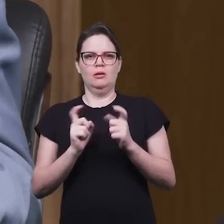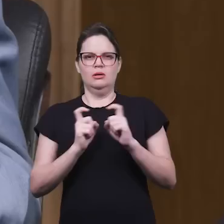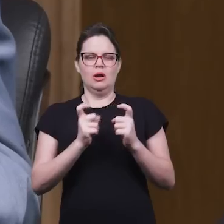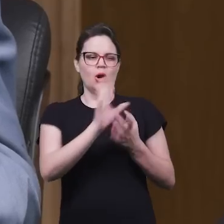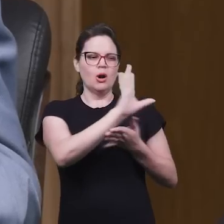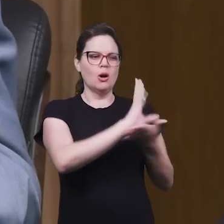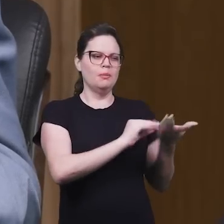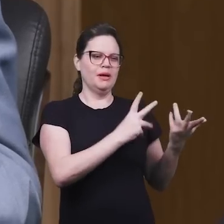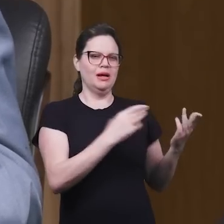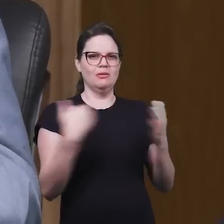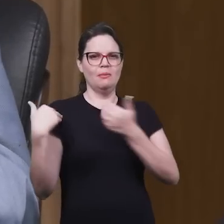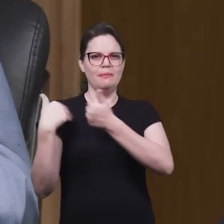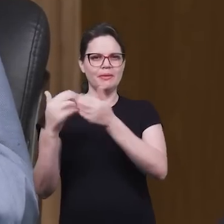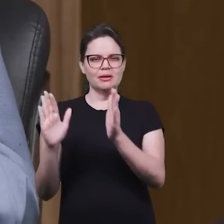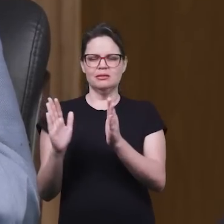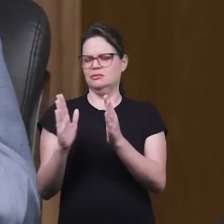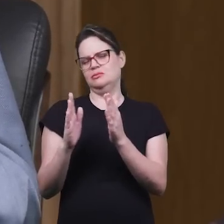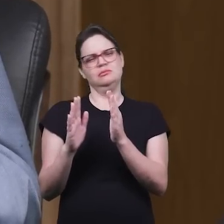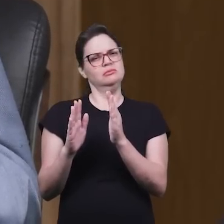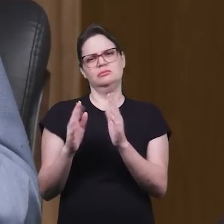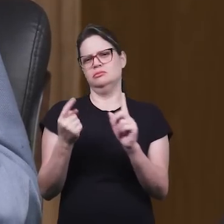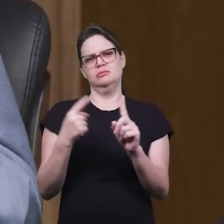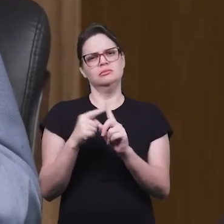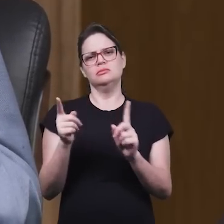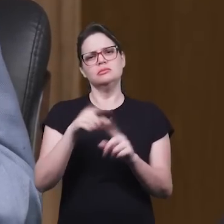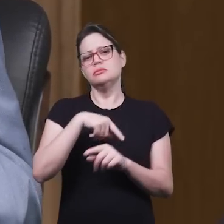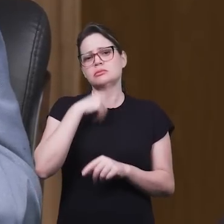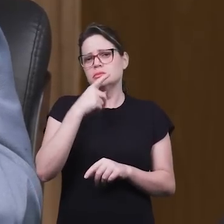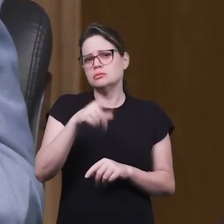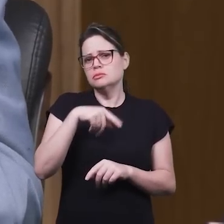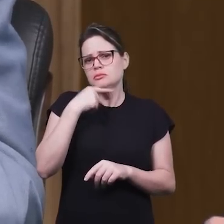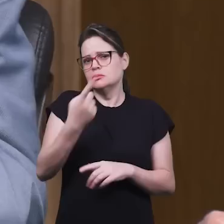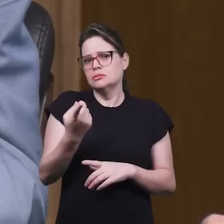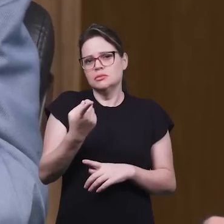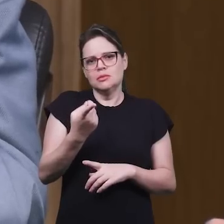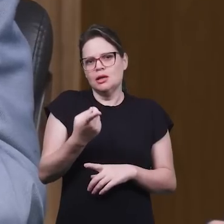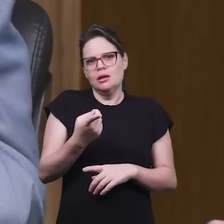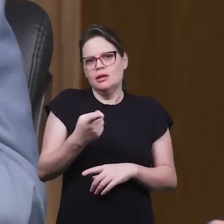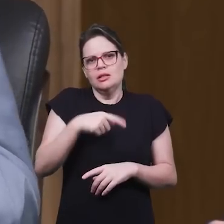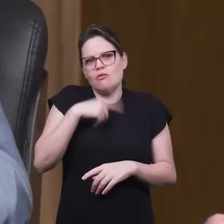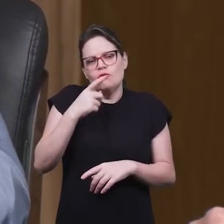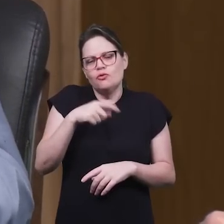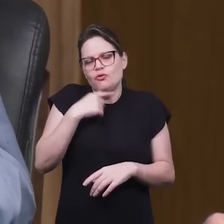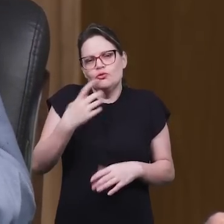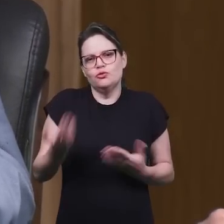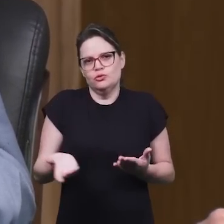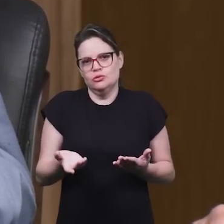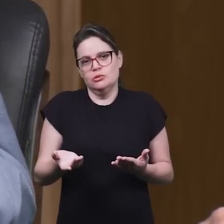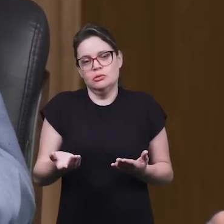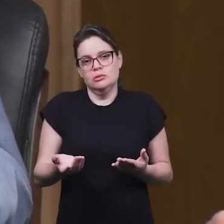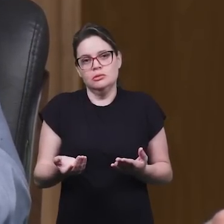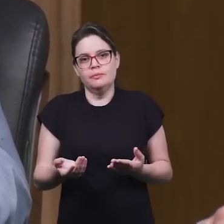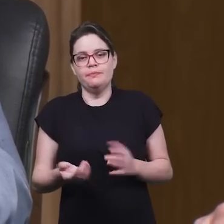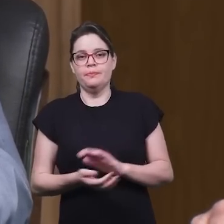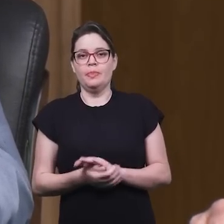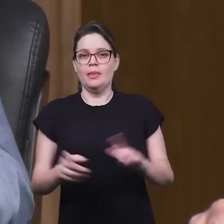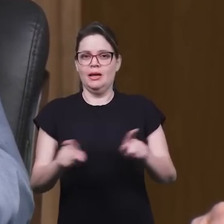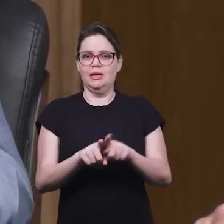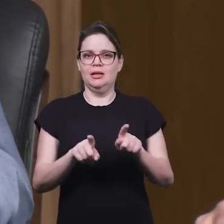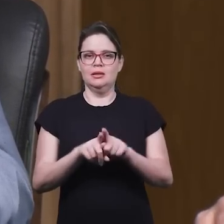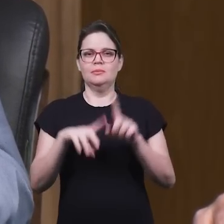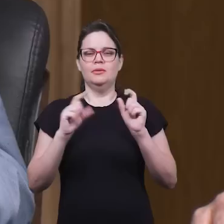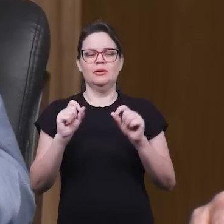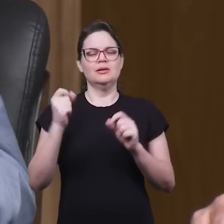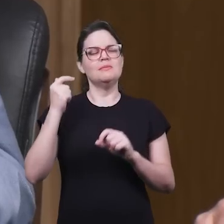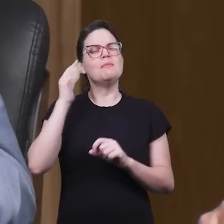verdade é que esse tipo de evangelho não funcionou. E outra coisa, eles